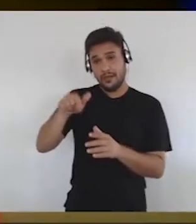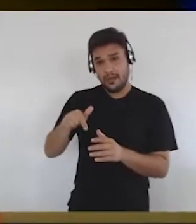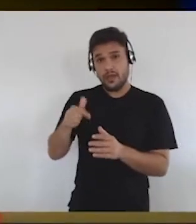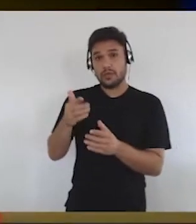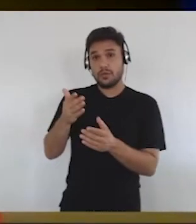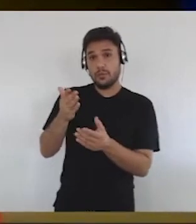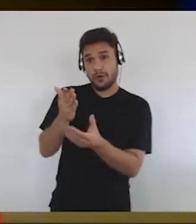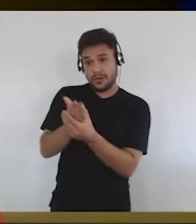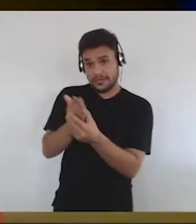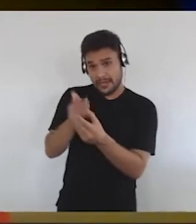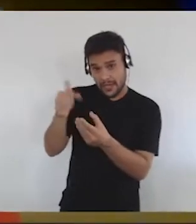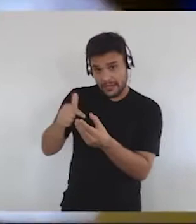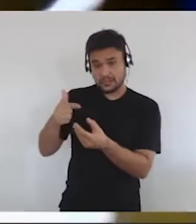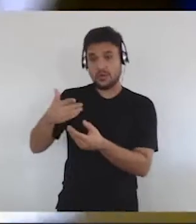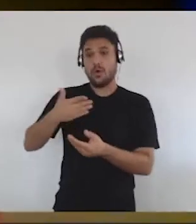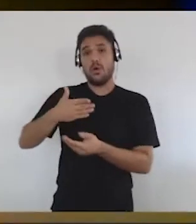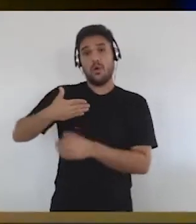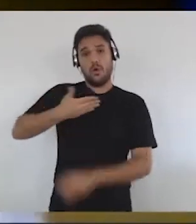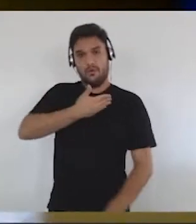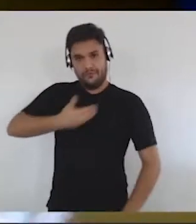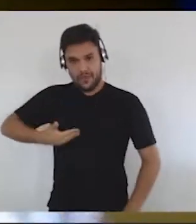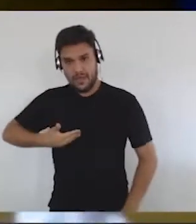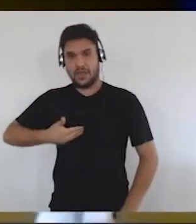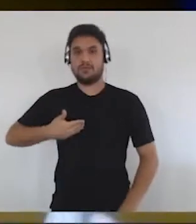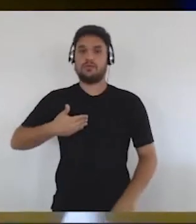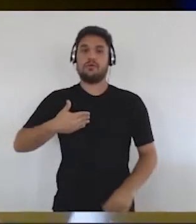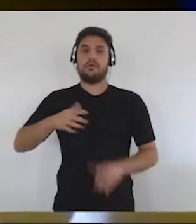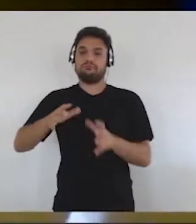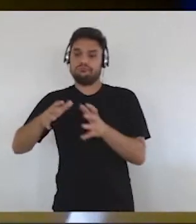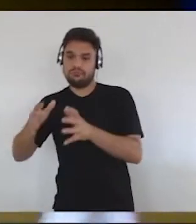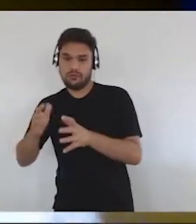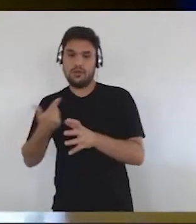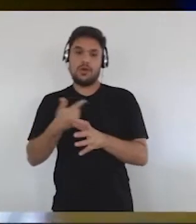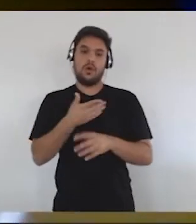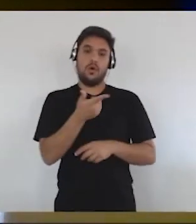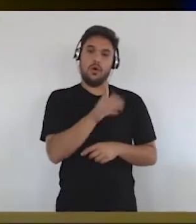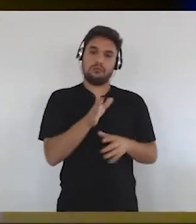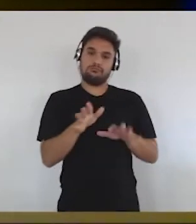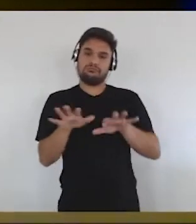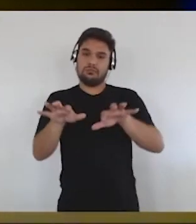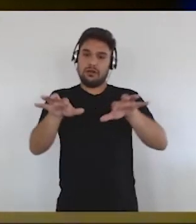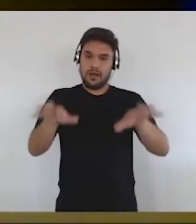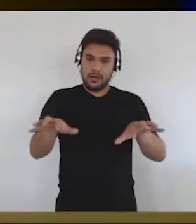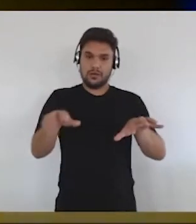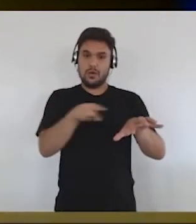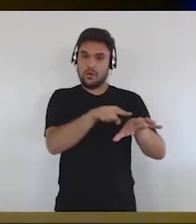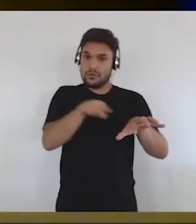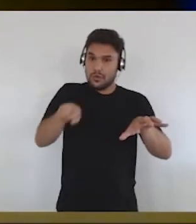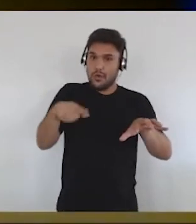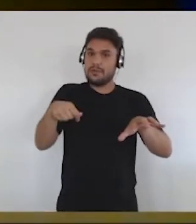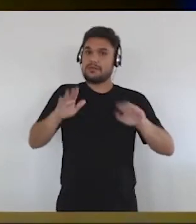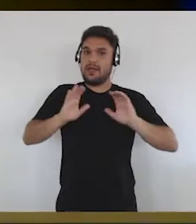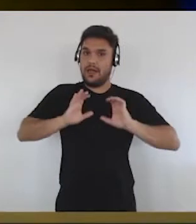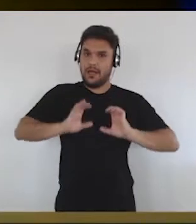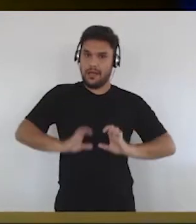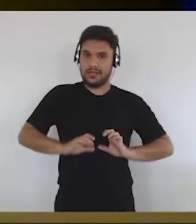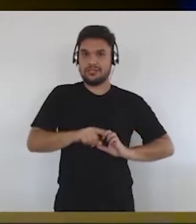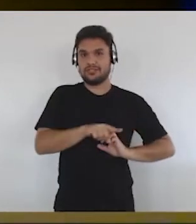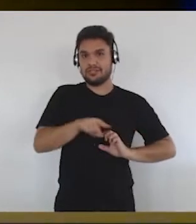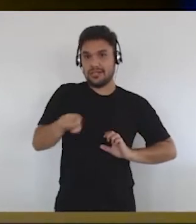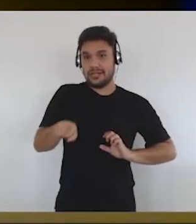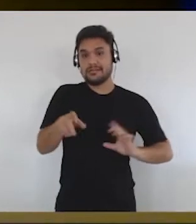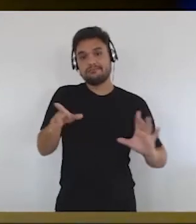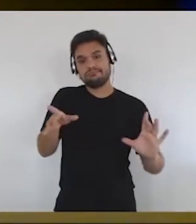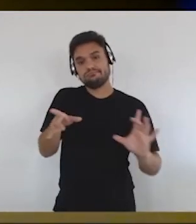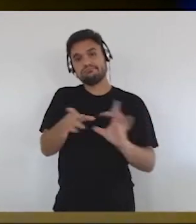processo, o Estado e seus representantes, de um lado, e as partes de outro, devem atuar com ética, e isso em